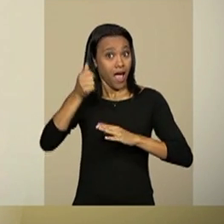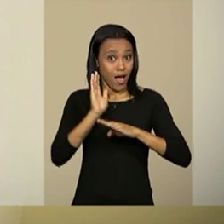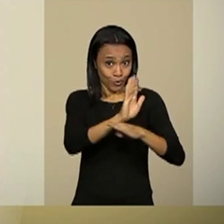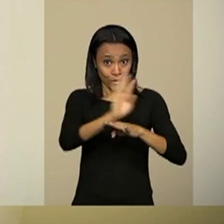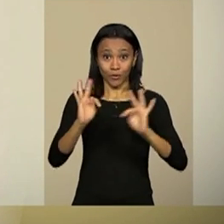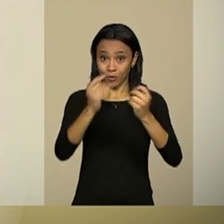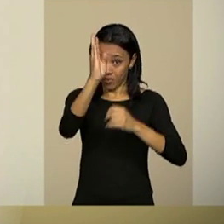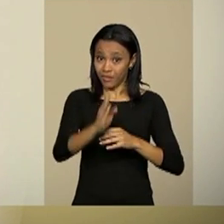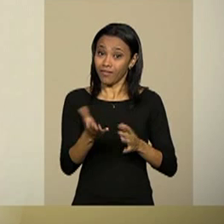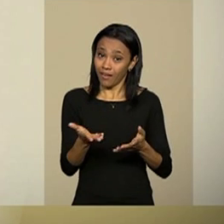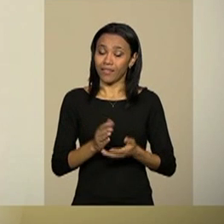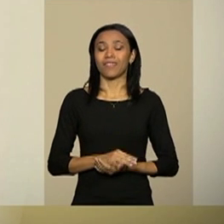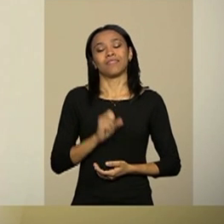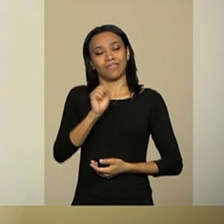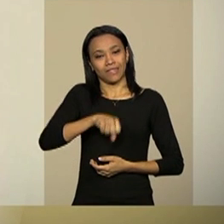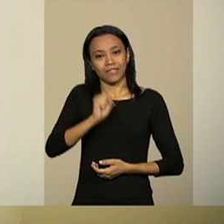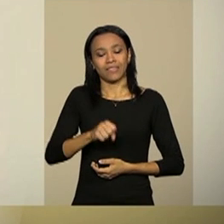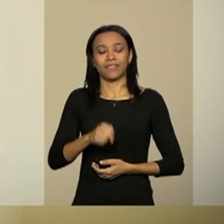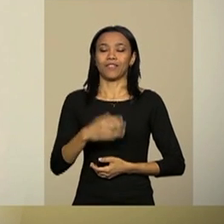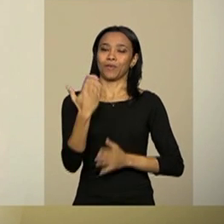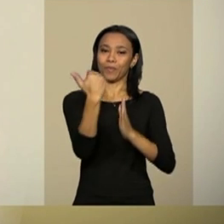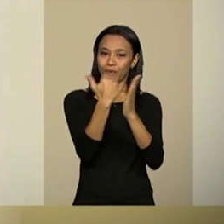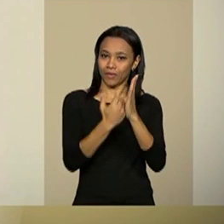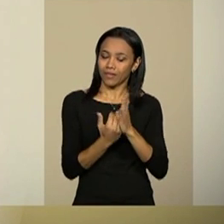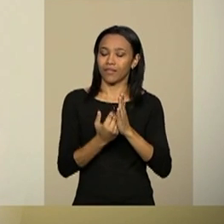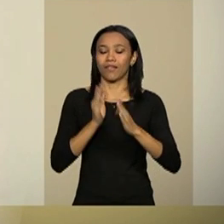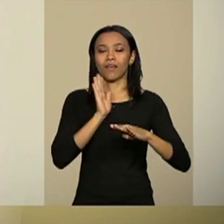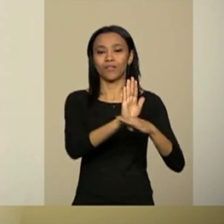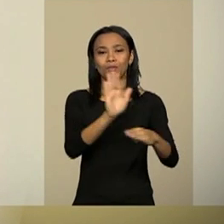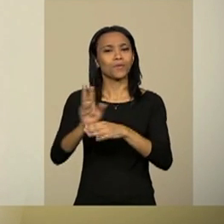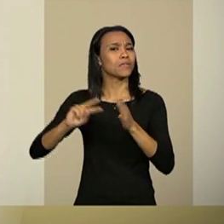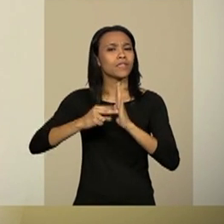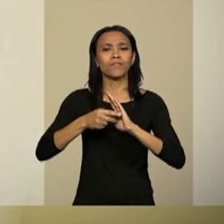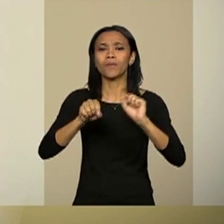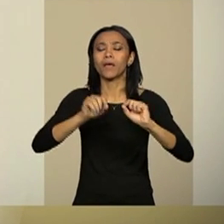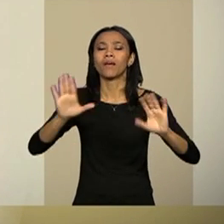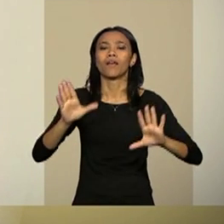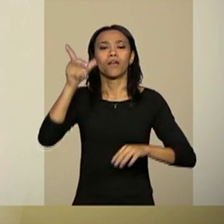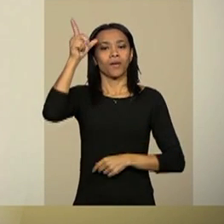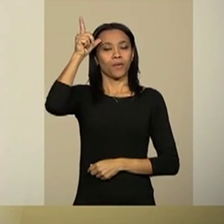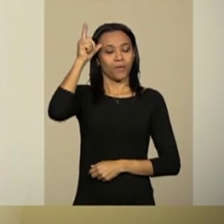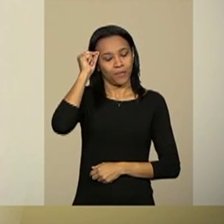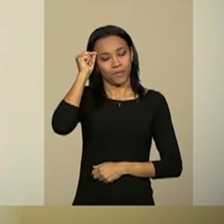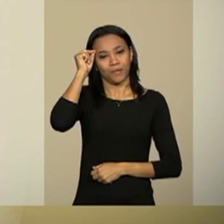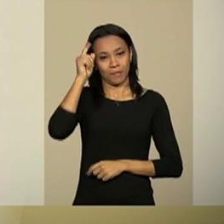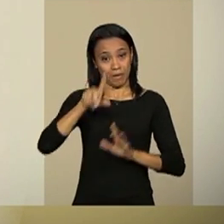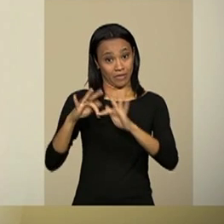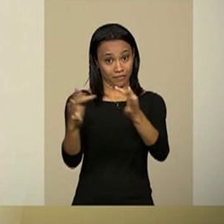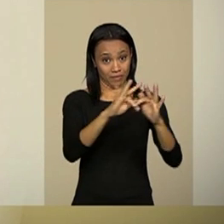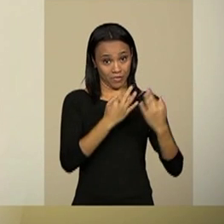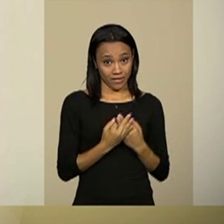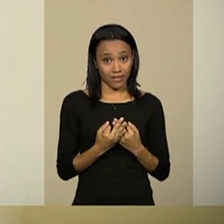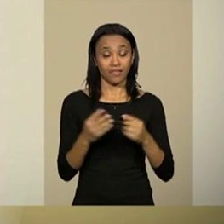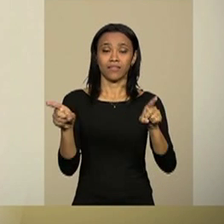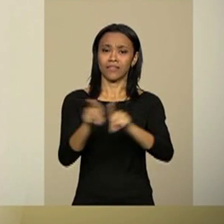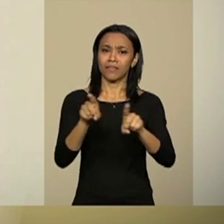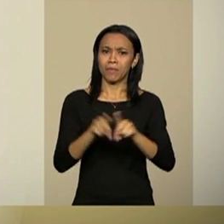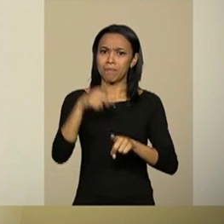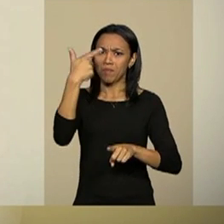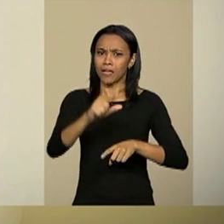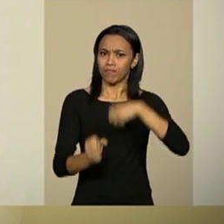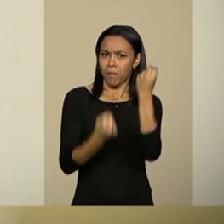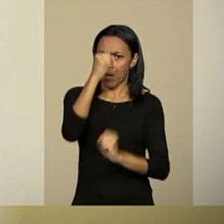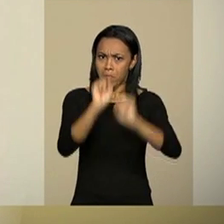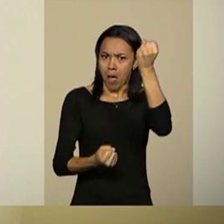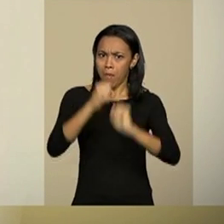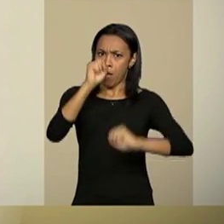mesmo é isso aí luciano minha casa melhor significa mais conforto para as famílias e também mais produção e